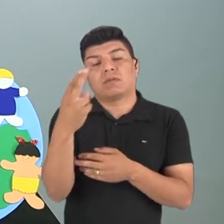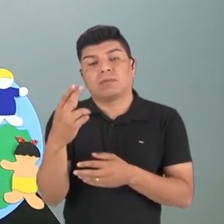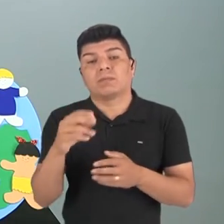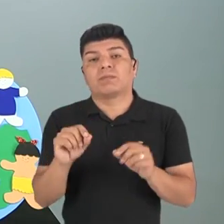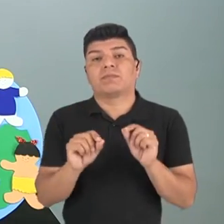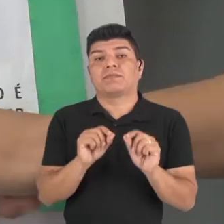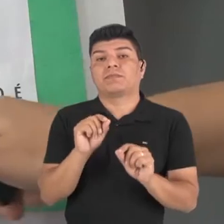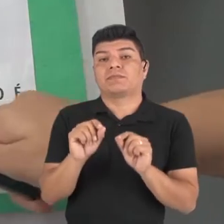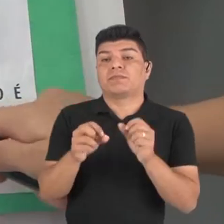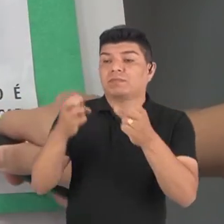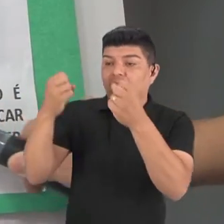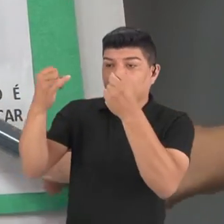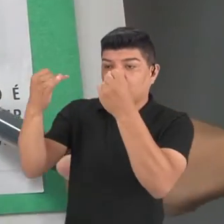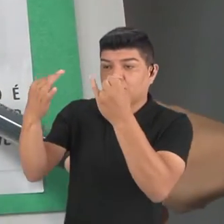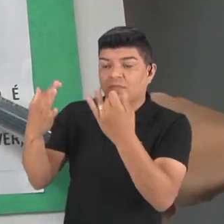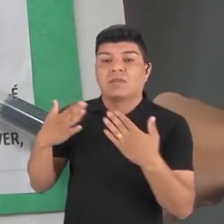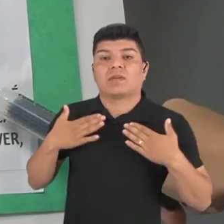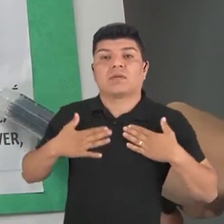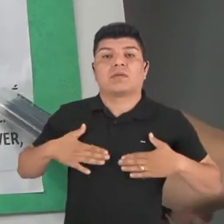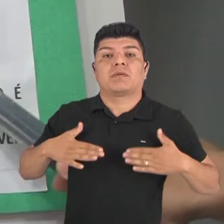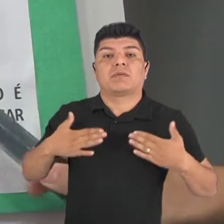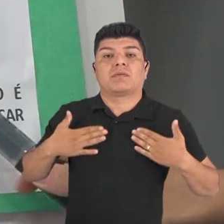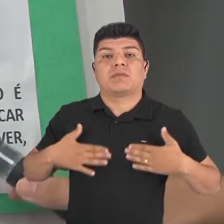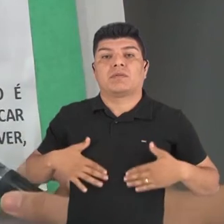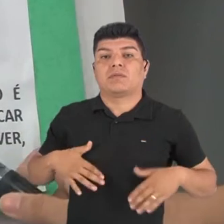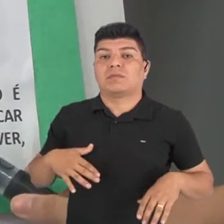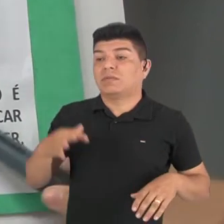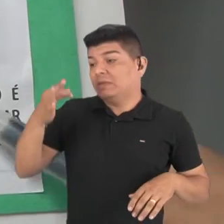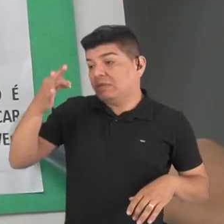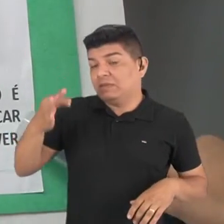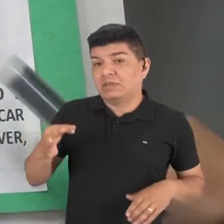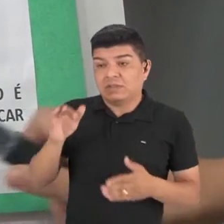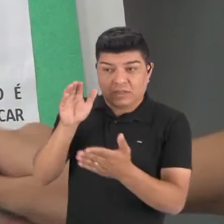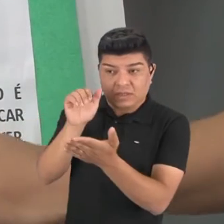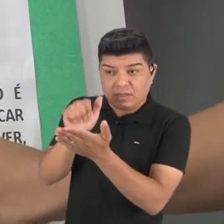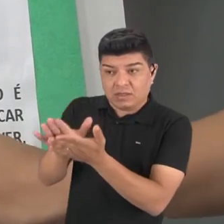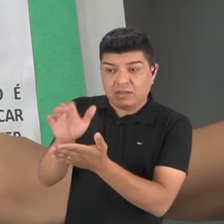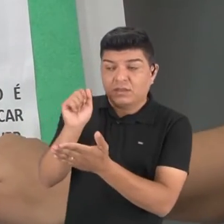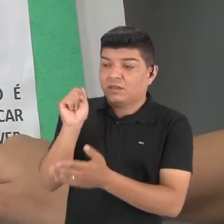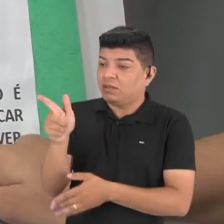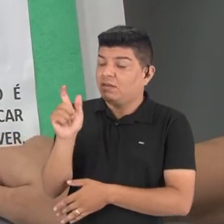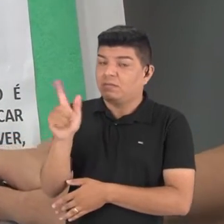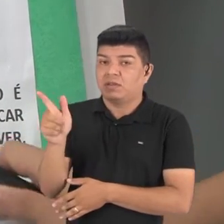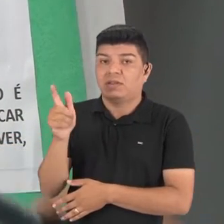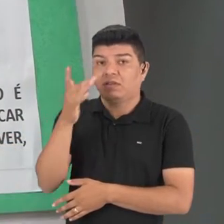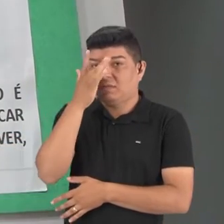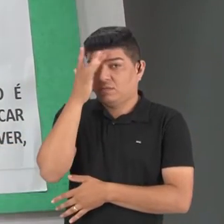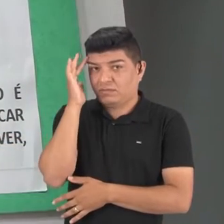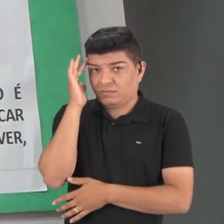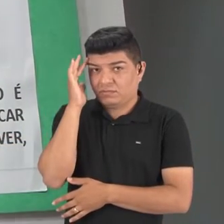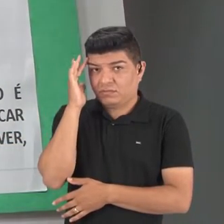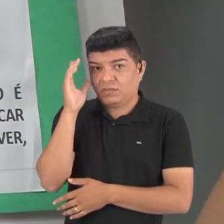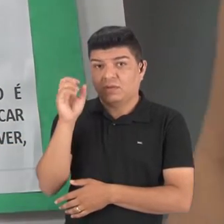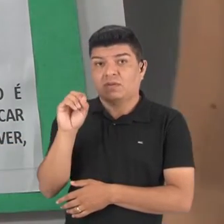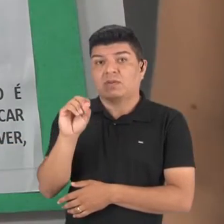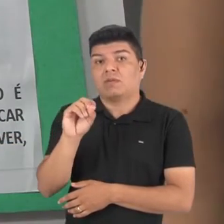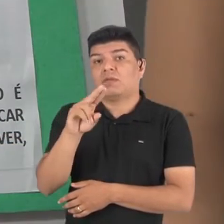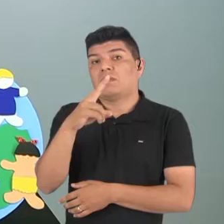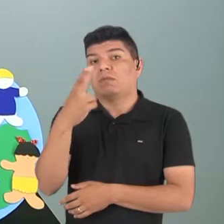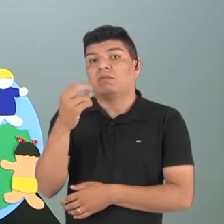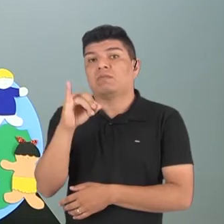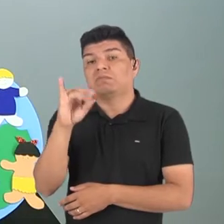ou explicar com calma que não é correto expulsar e colocar apelidos e, se nada